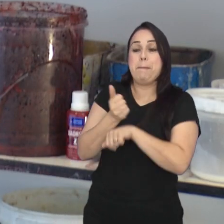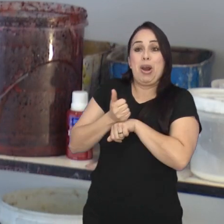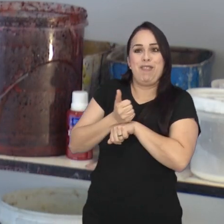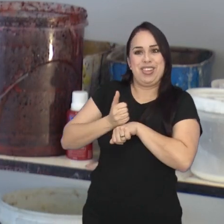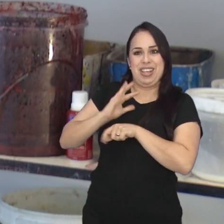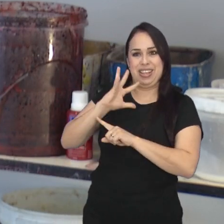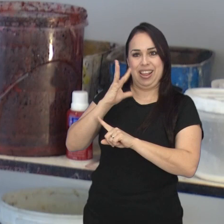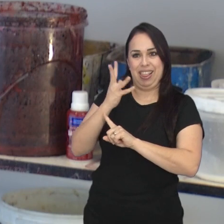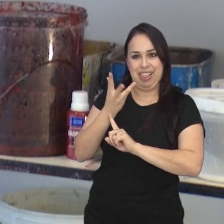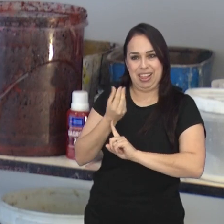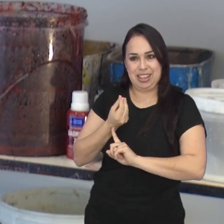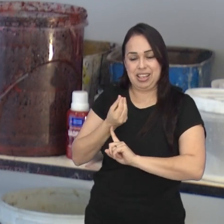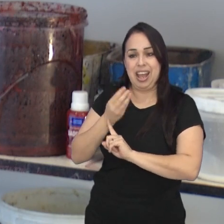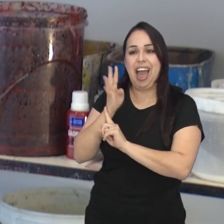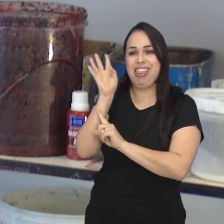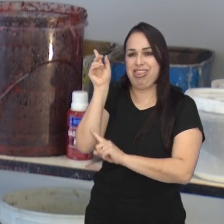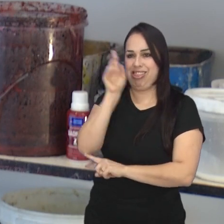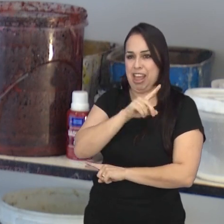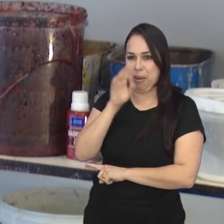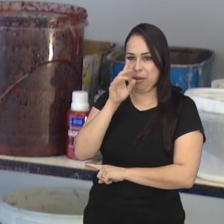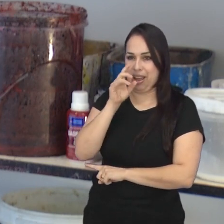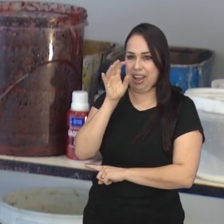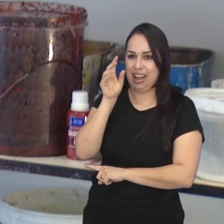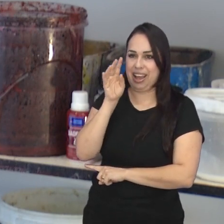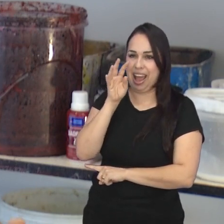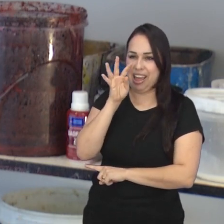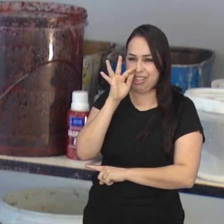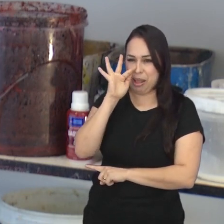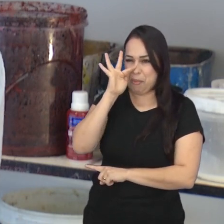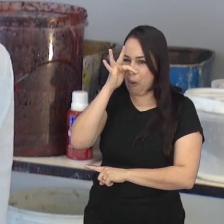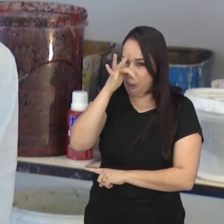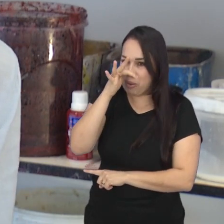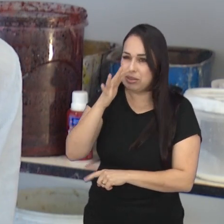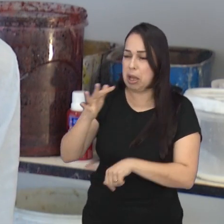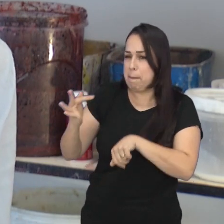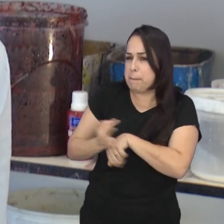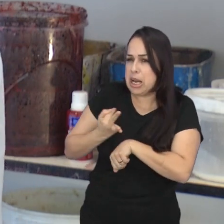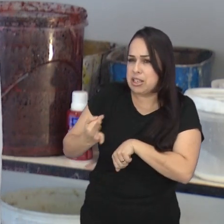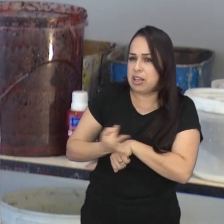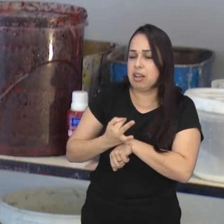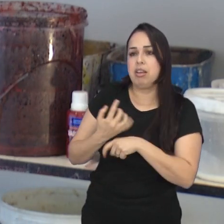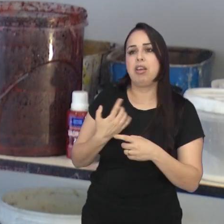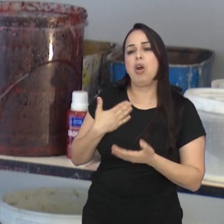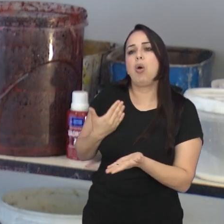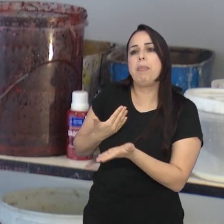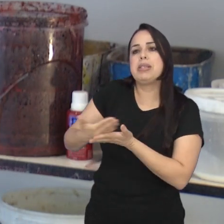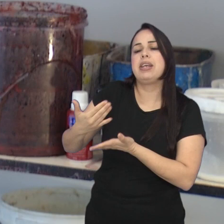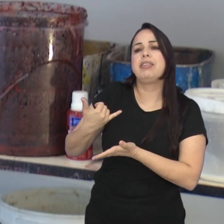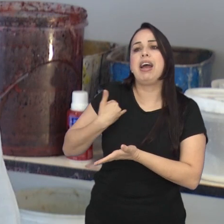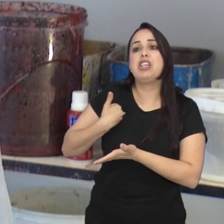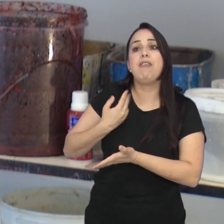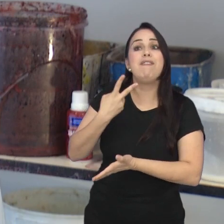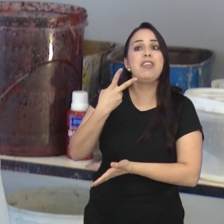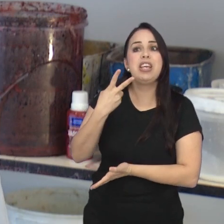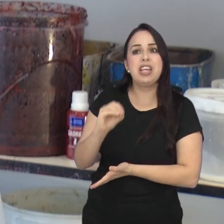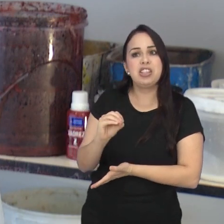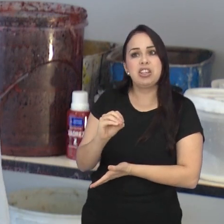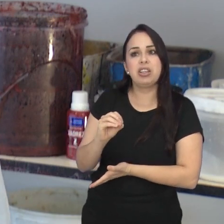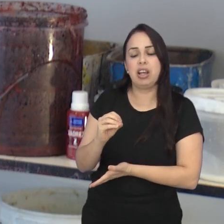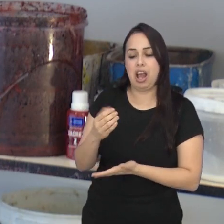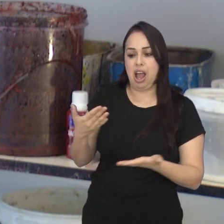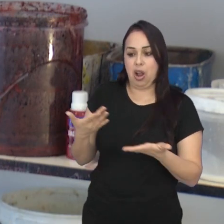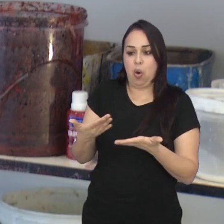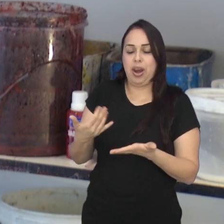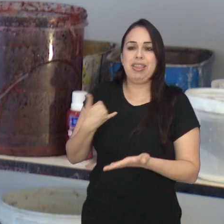tá? E eu sou teimosa. Você vê, eu comecei a trabalhar quando eu tinha 20 e poucos anos, né? Eu